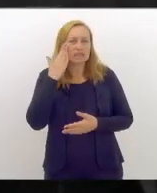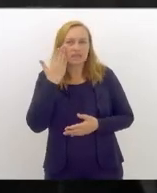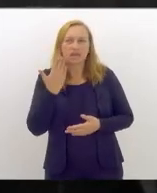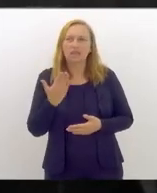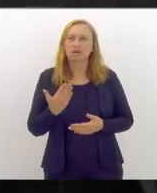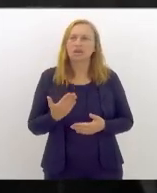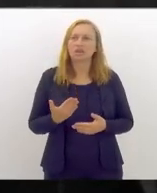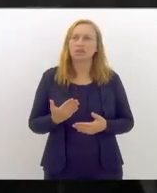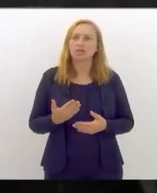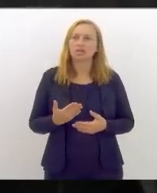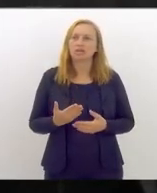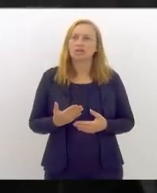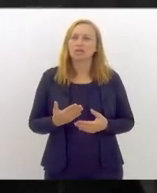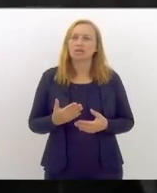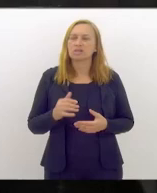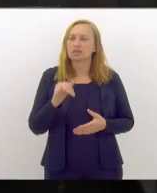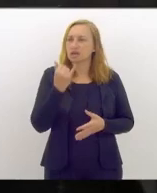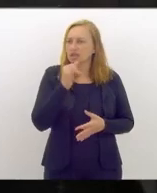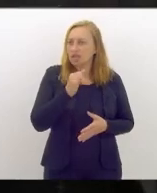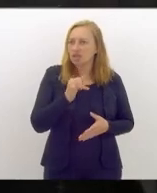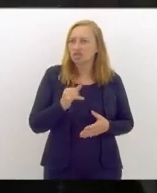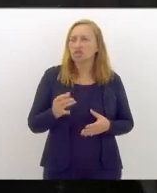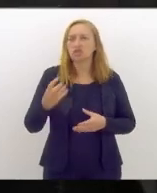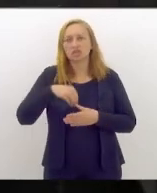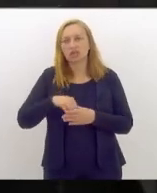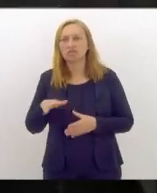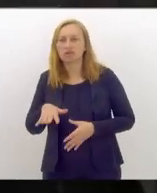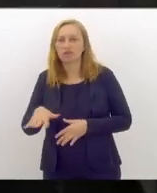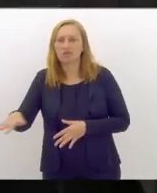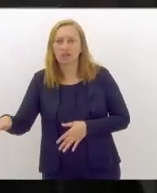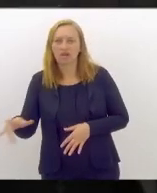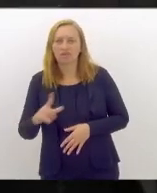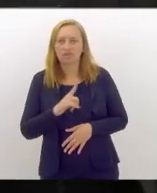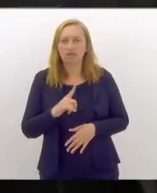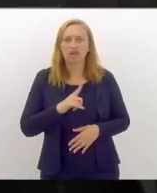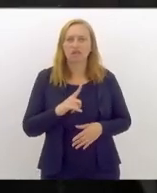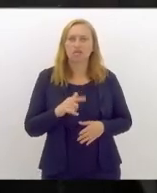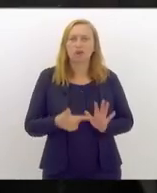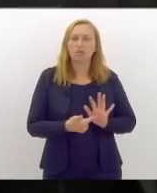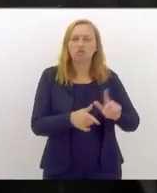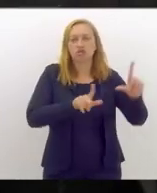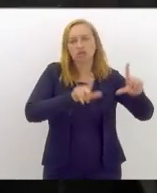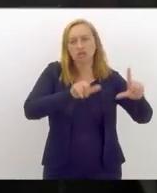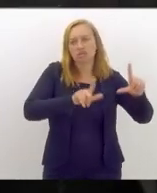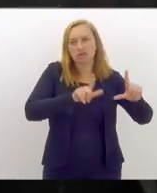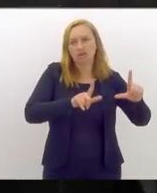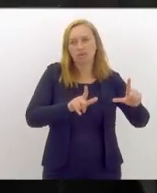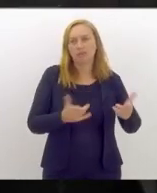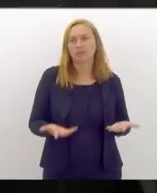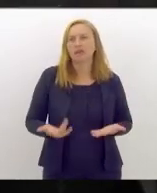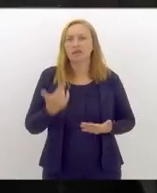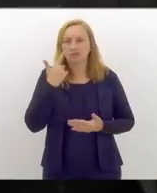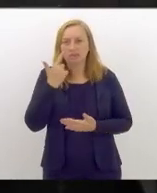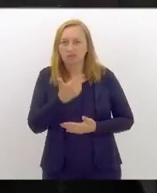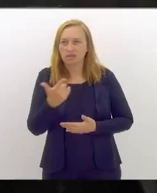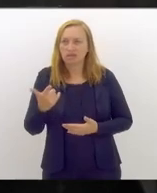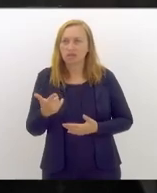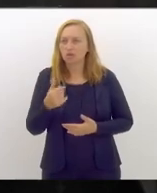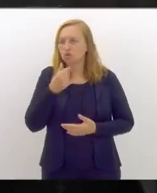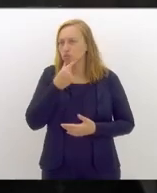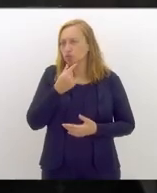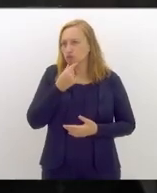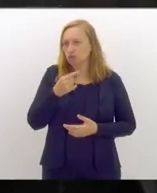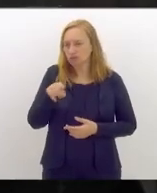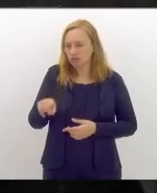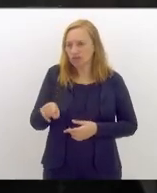isso né e trazer essa vibração que existe nas favelas para as telas essa vibração que vocês viram aqueles meninos aqui